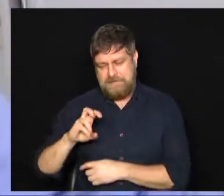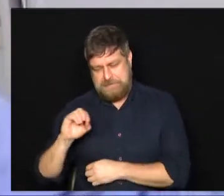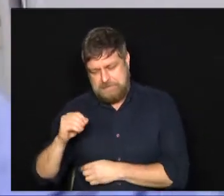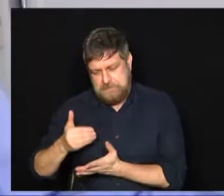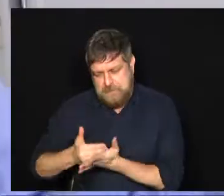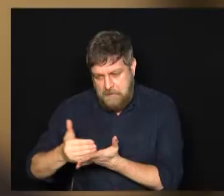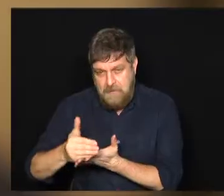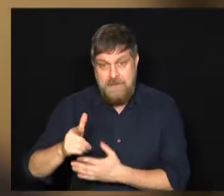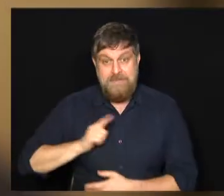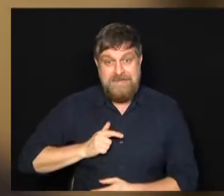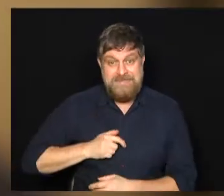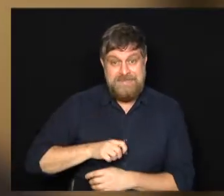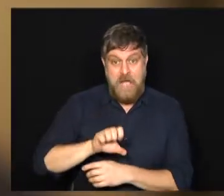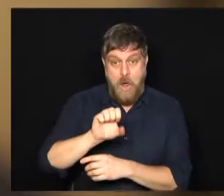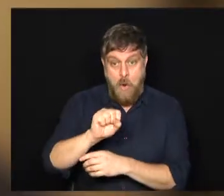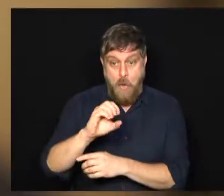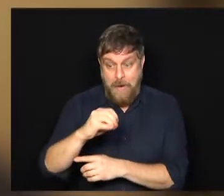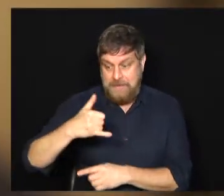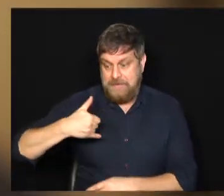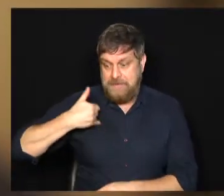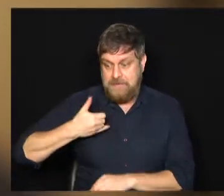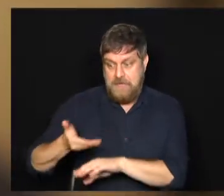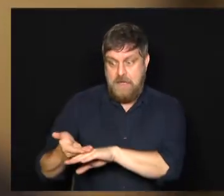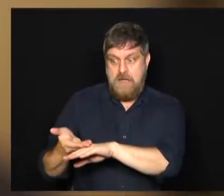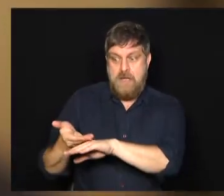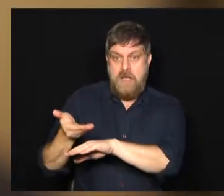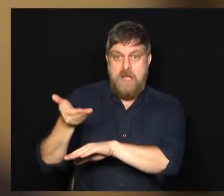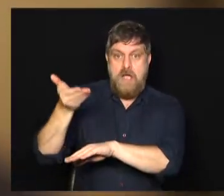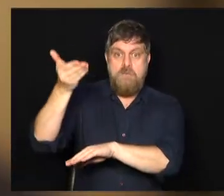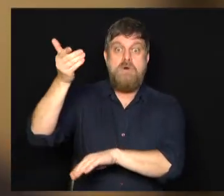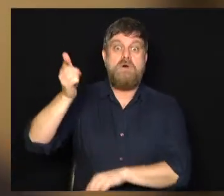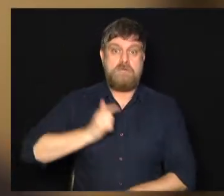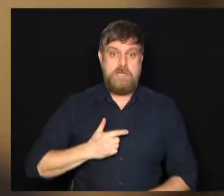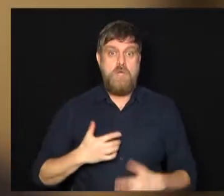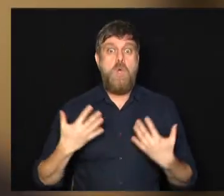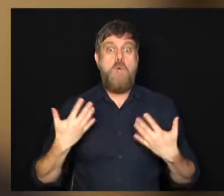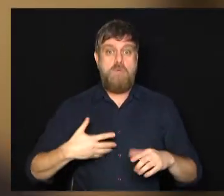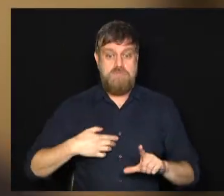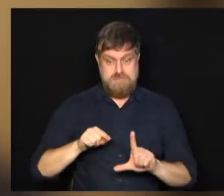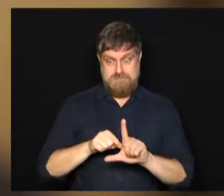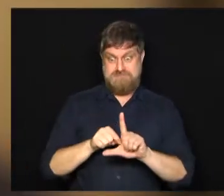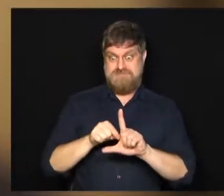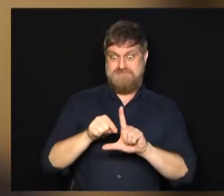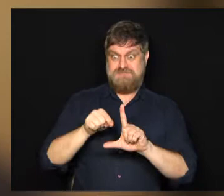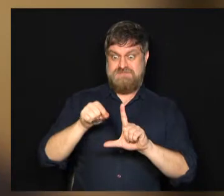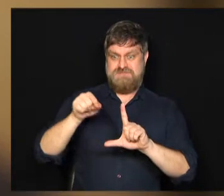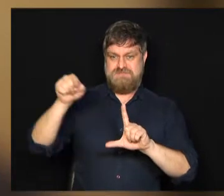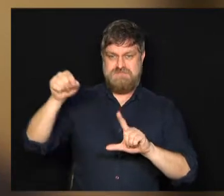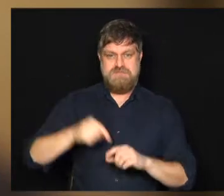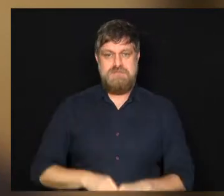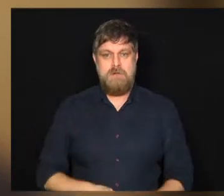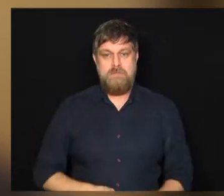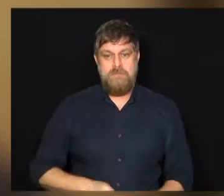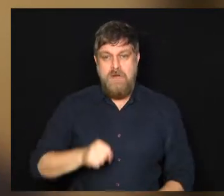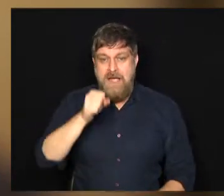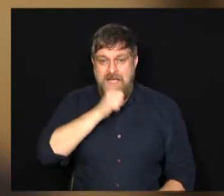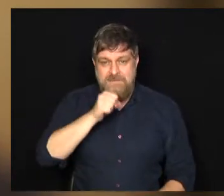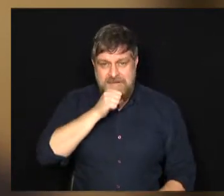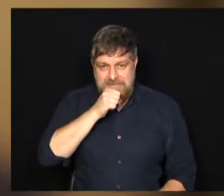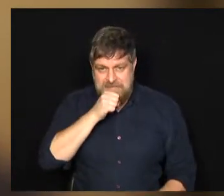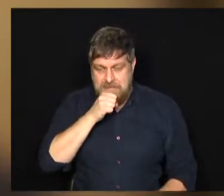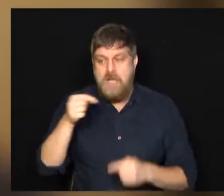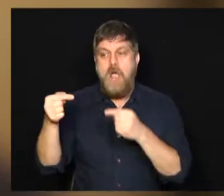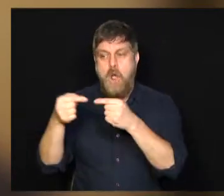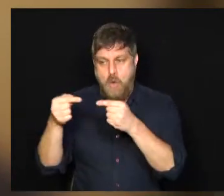como você citou, acima de 80 anos, né, é muito alta a prevalência, né? Então, a gente sabe que o envelhecimento é o principal fator